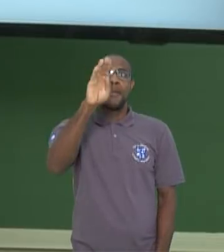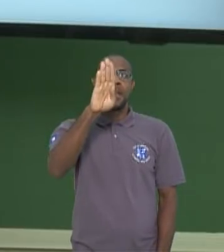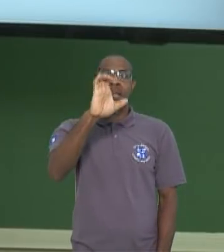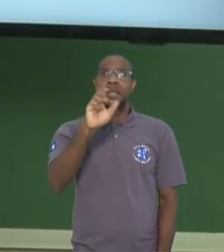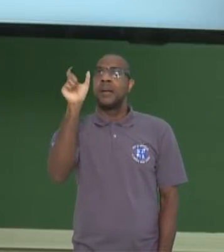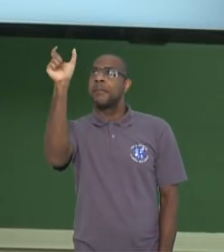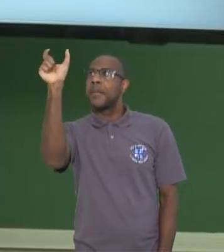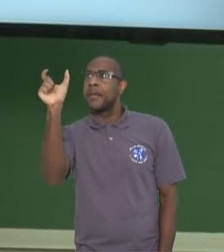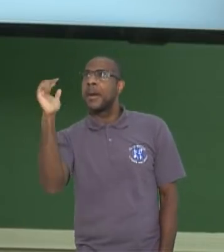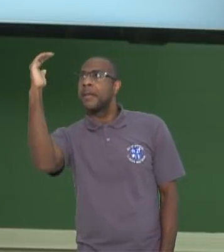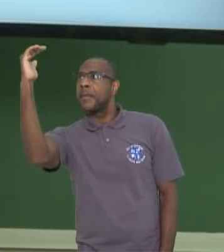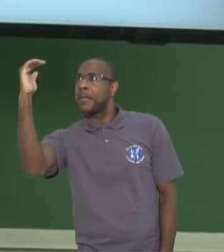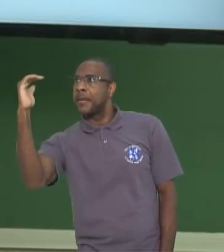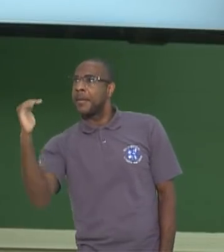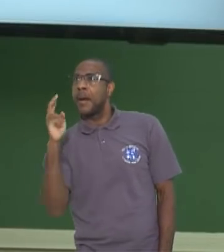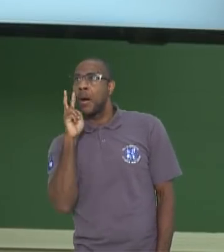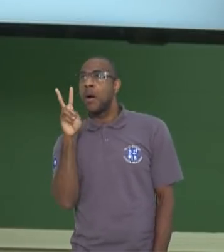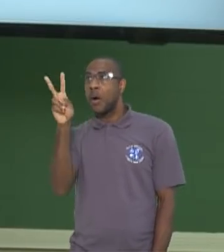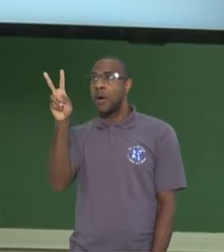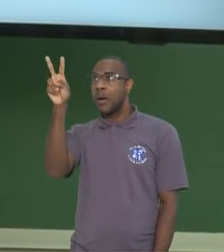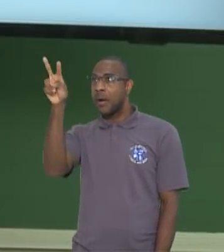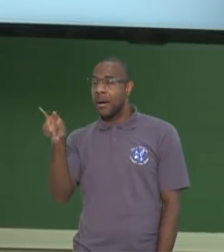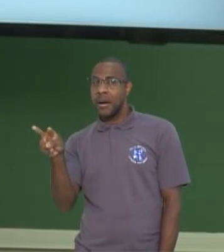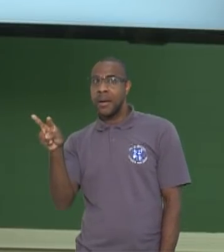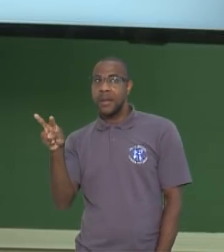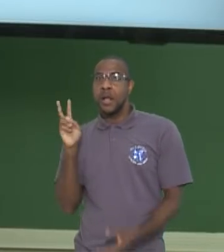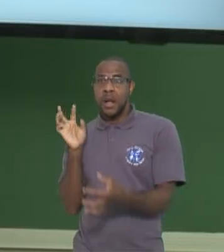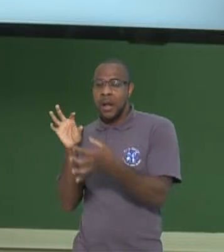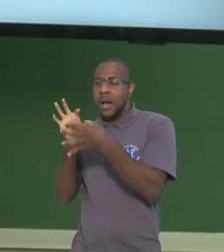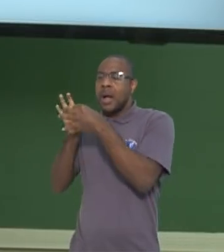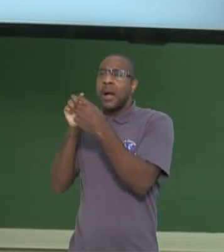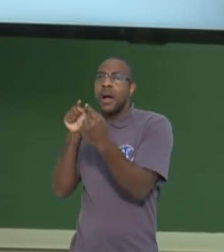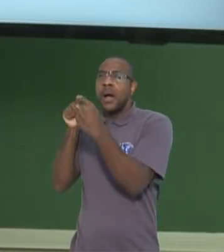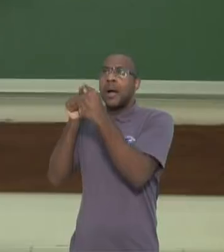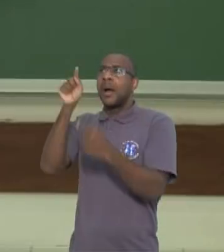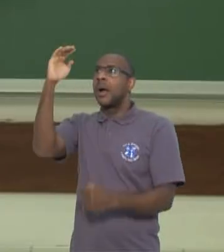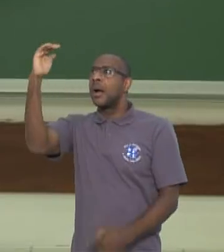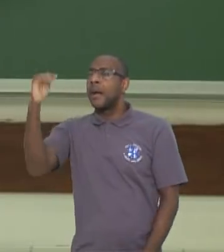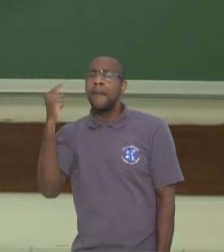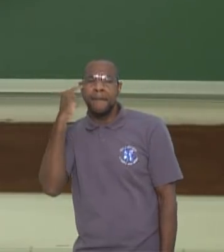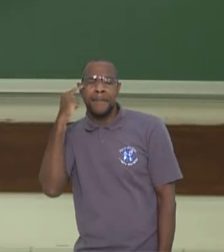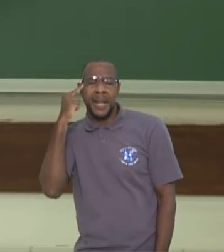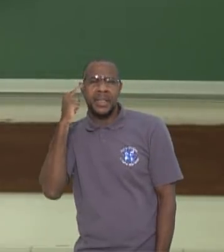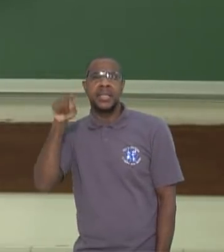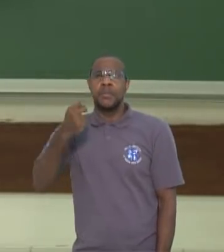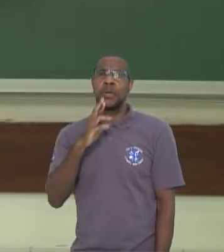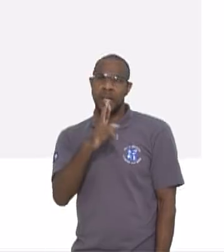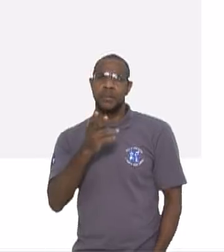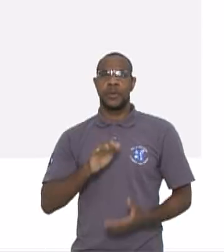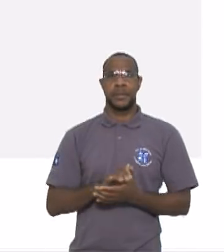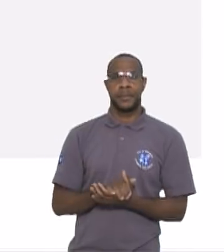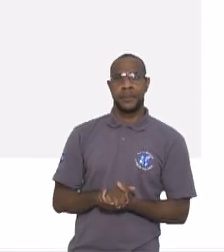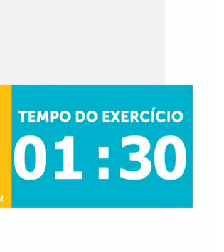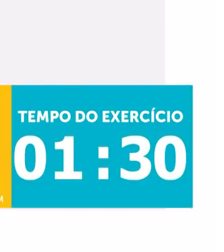monossomia? Letra C, trissomia ou letra D, tetrassomia? Pense aí e me diga a resposta.